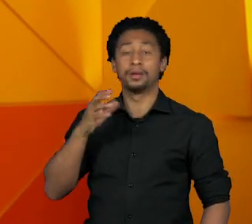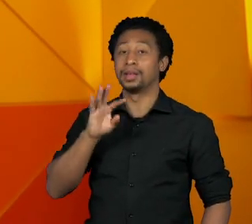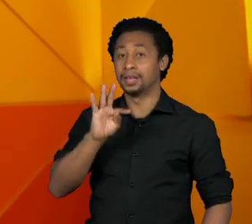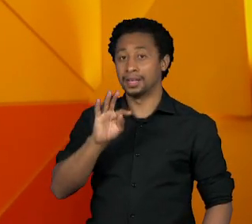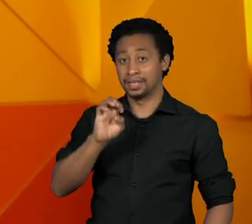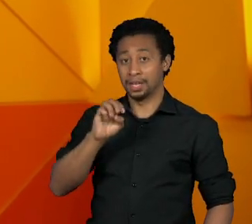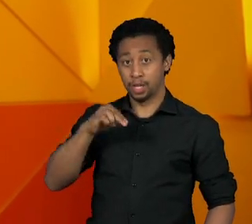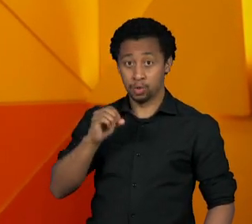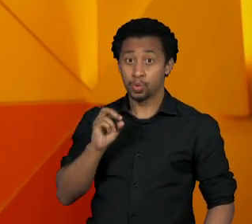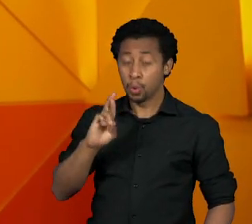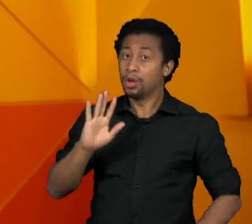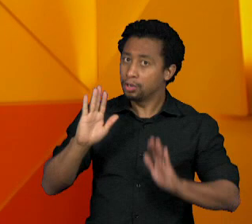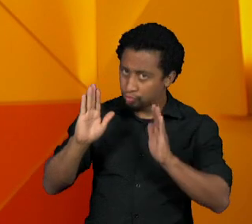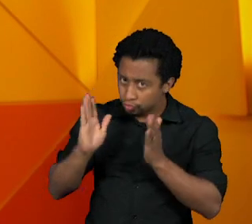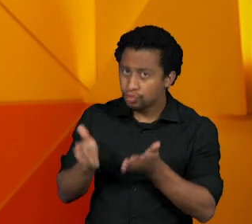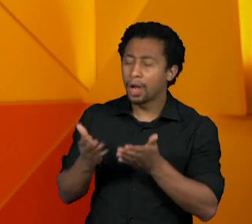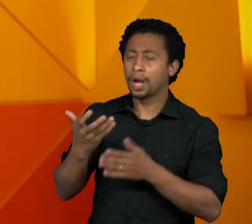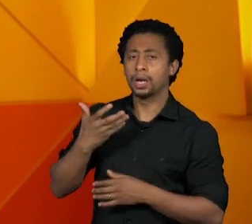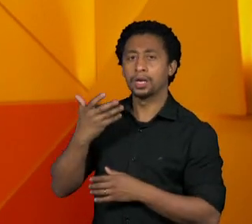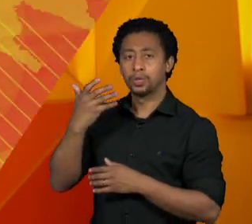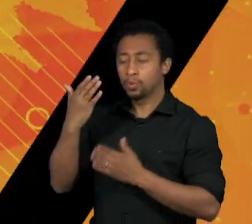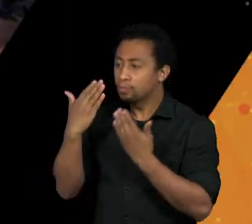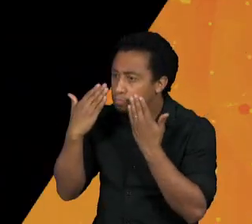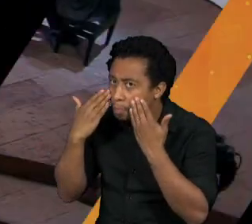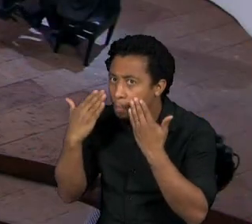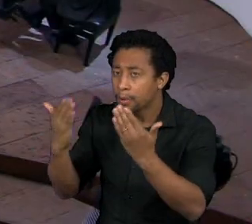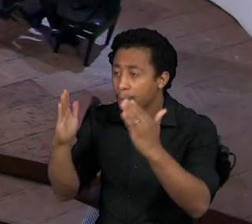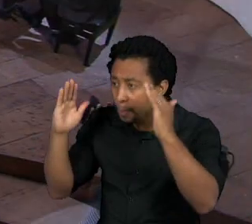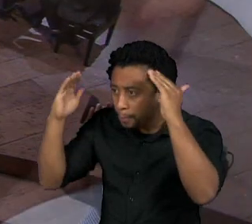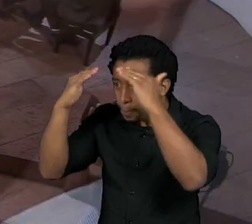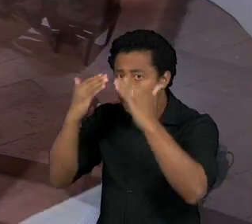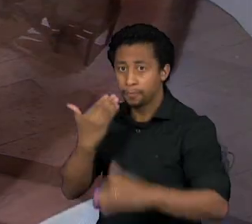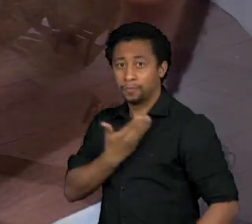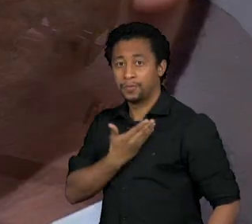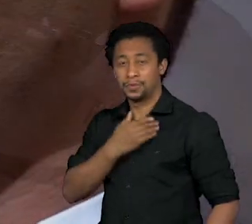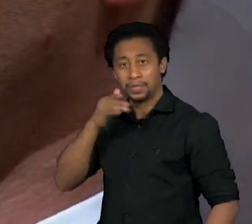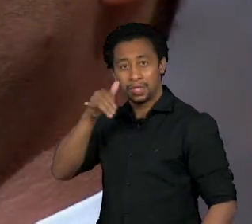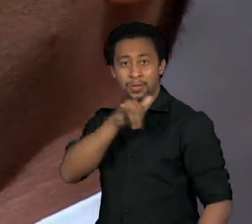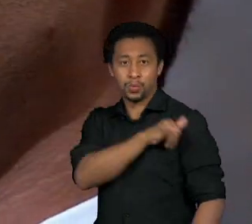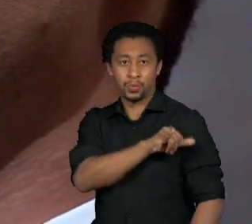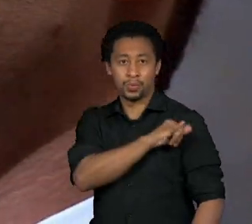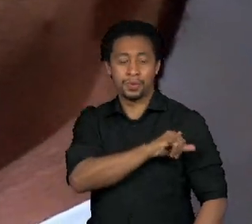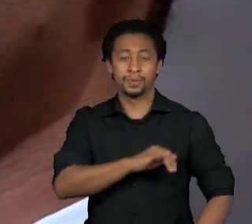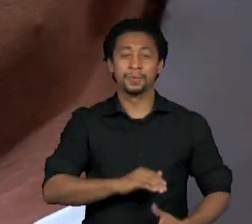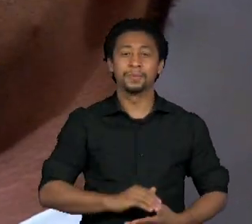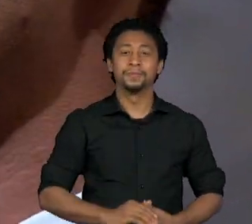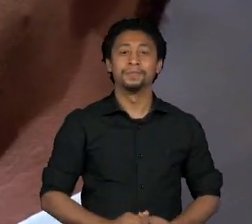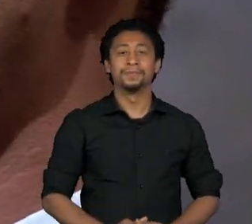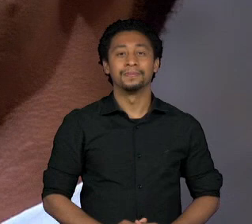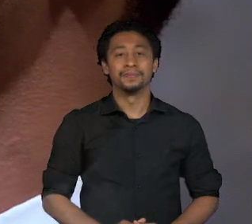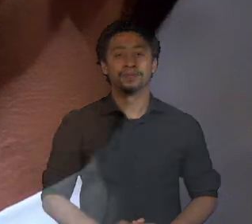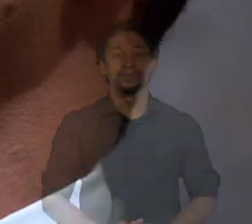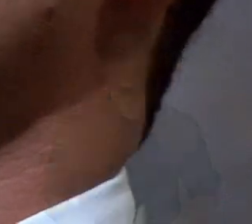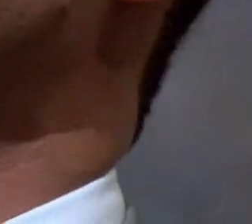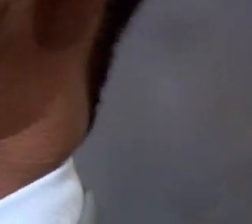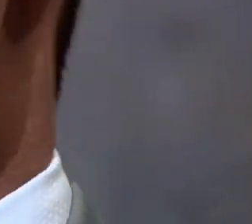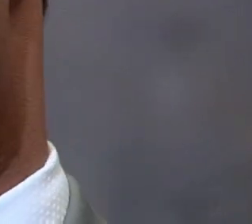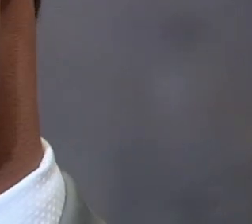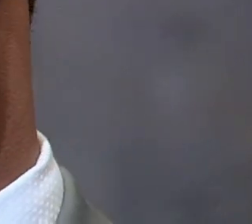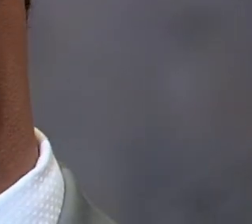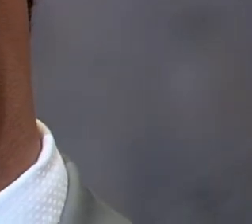para o Papa Francisco, no Rio de Janeiro. You are the angel